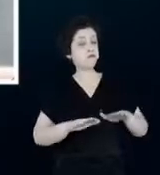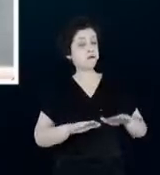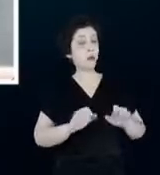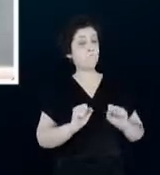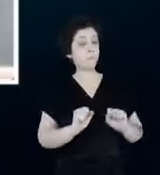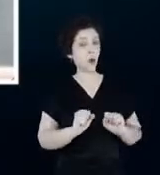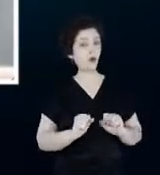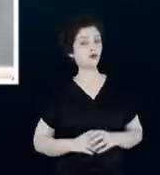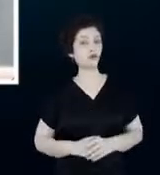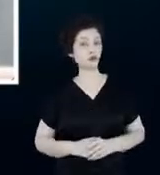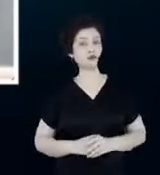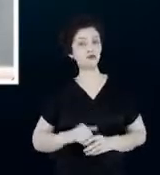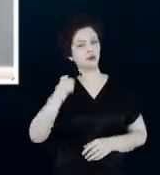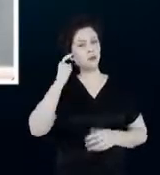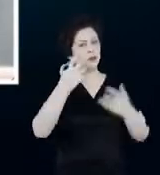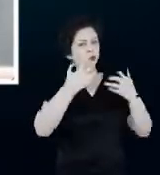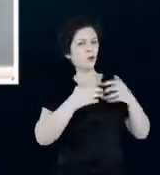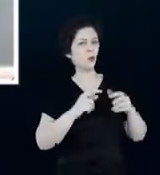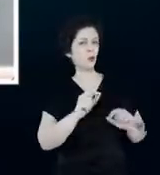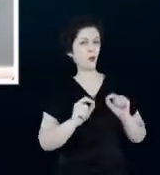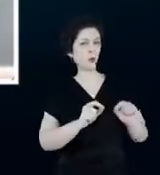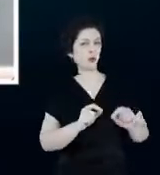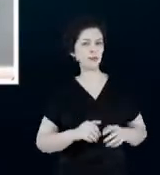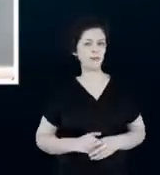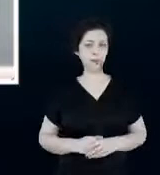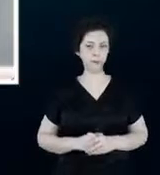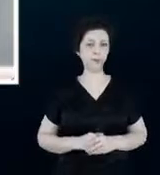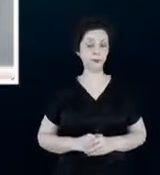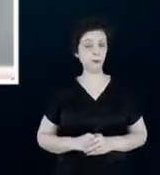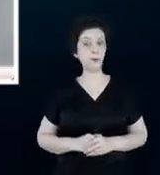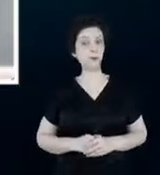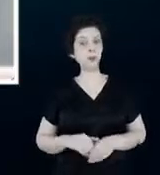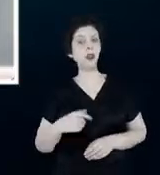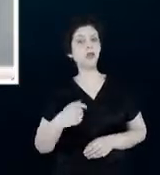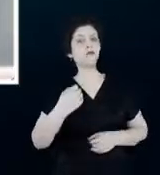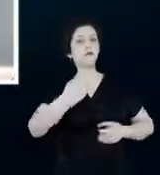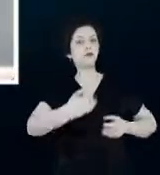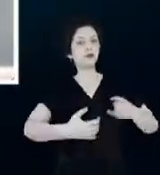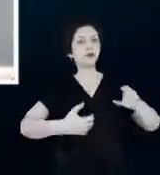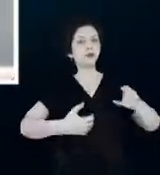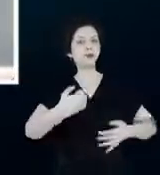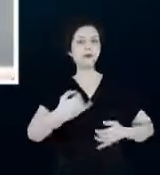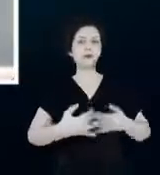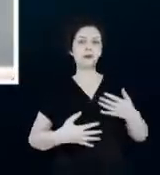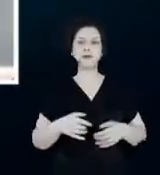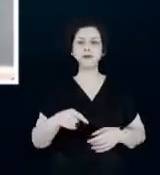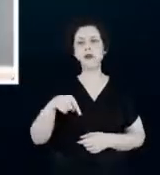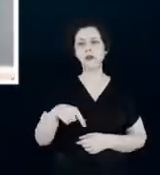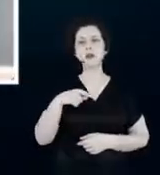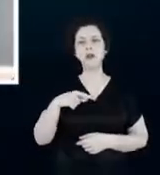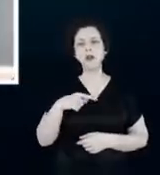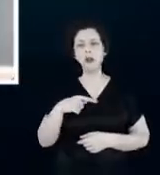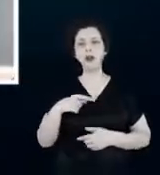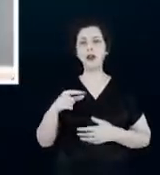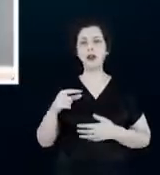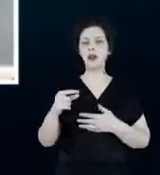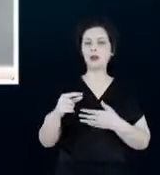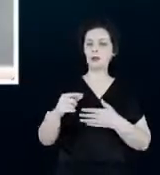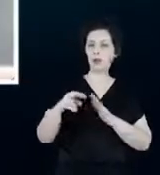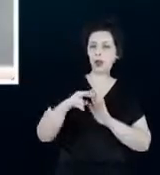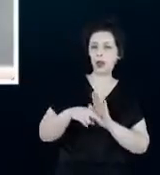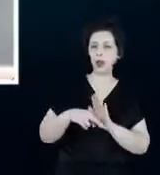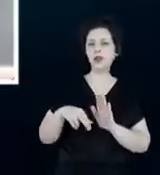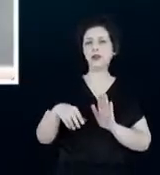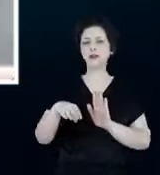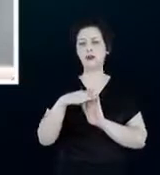ser considerados, é o seguinte, assim, a gente está falando aqui, né, tem diretrizes, tem